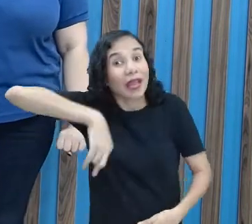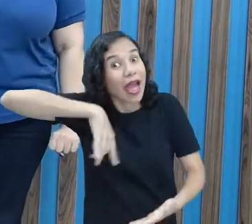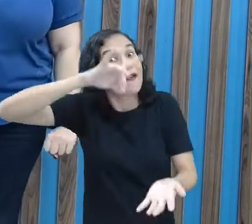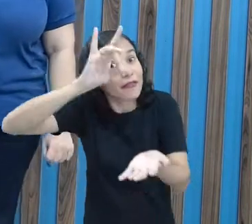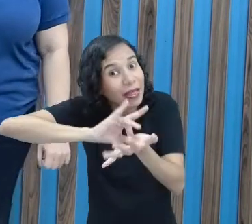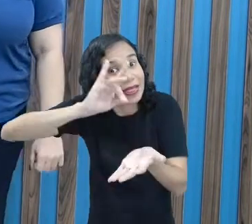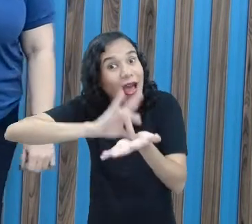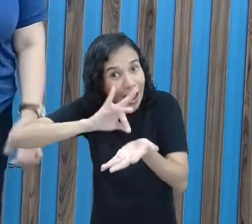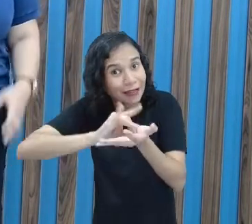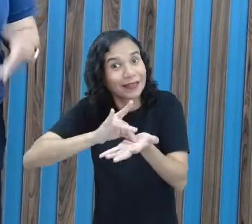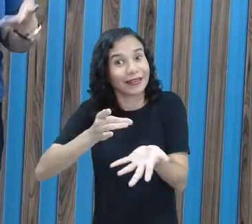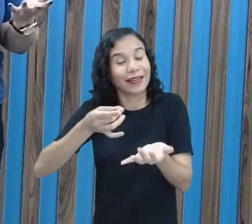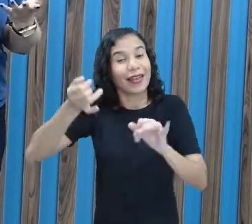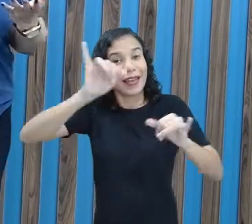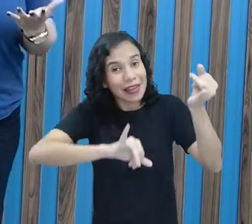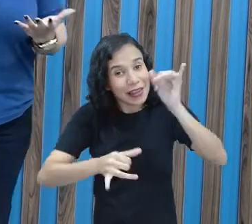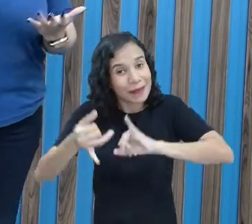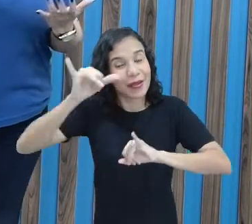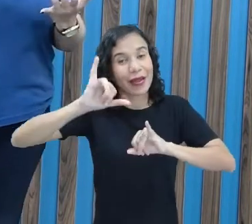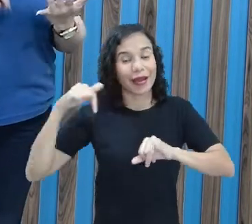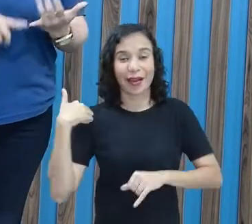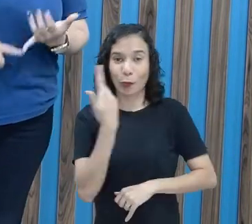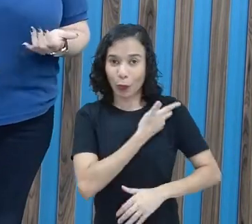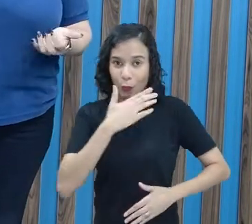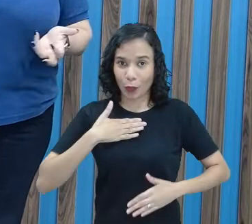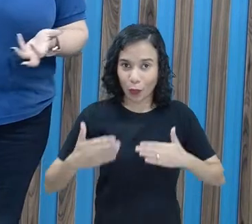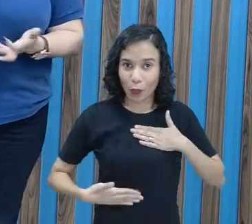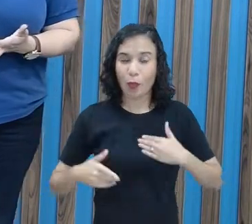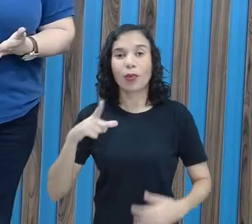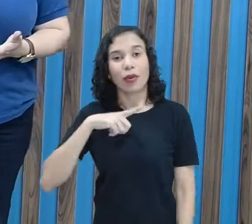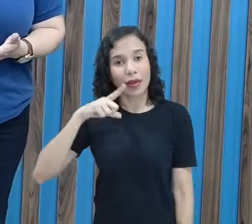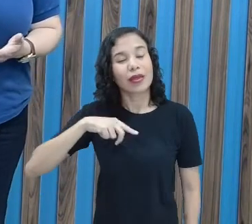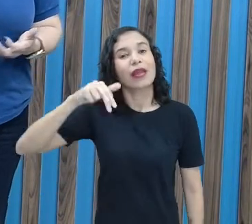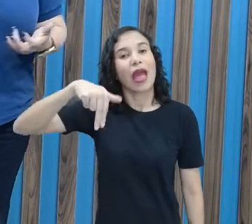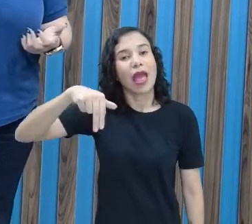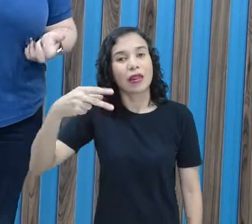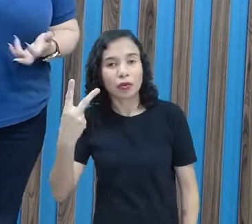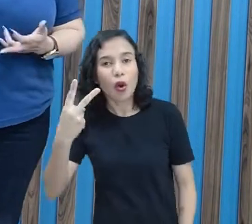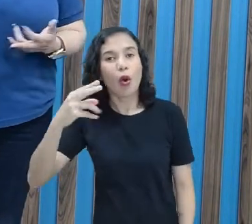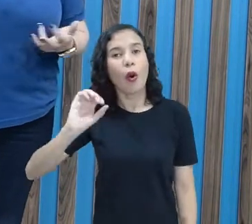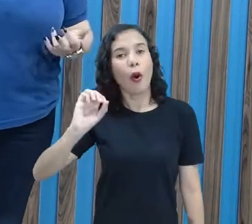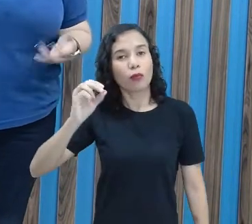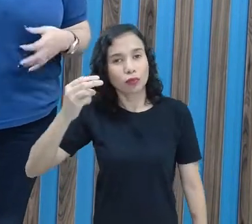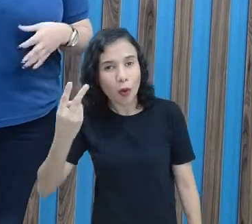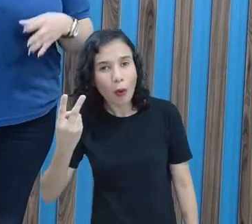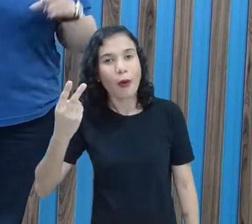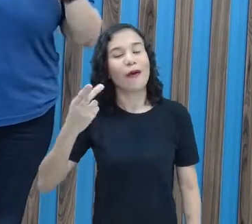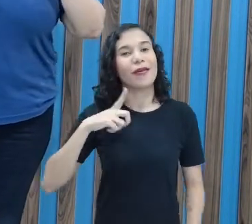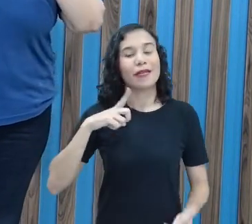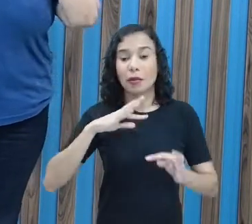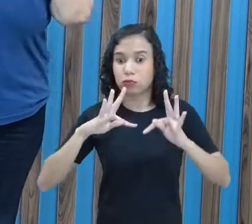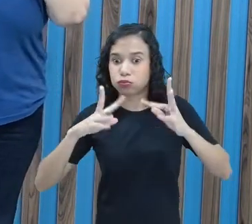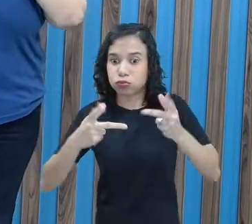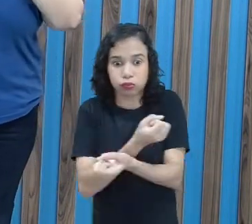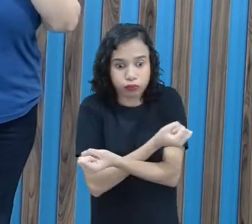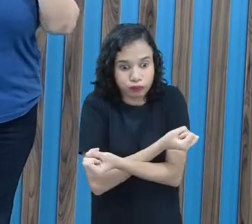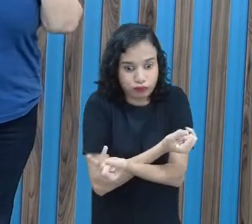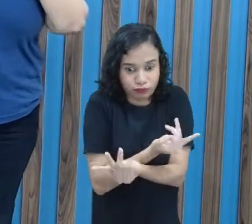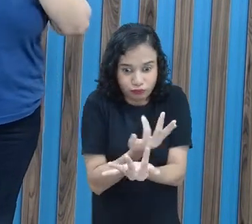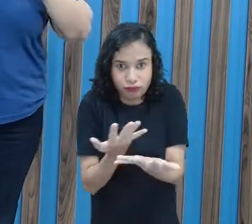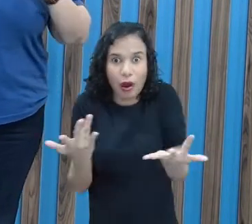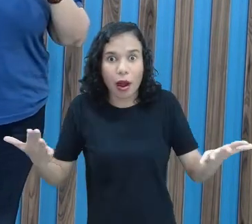é, minha gente. Então, nosso corpo, ele tem nitrogênio, oxigênio, não é? Hidrogênio. Então, são